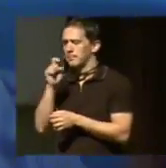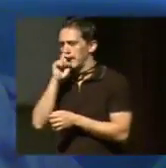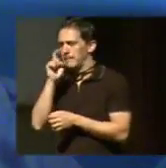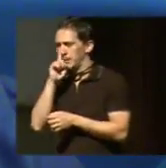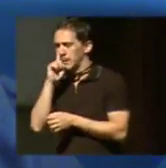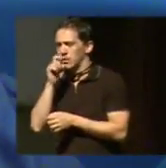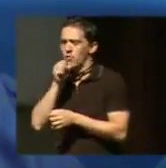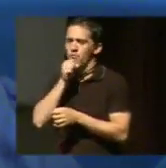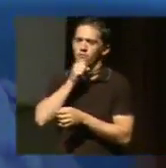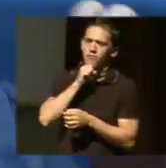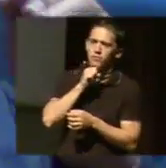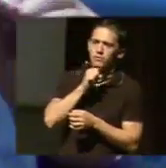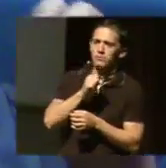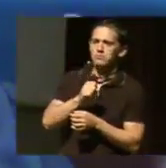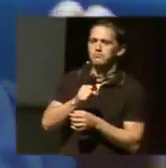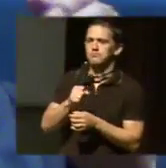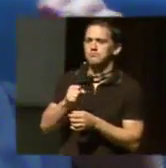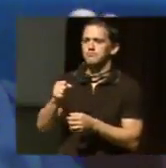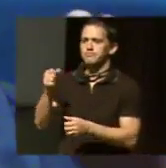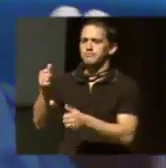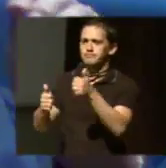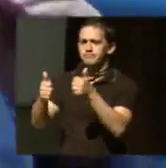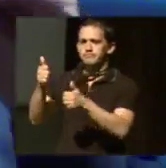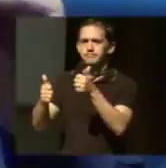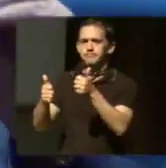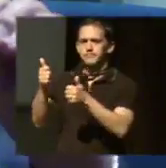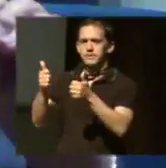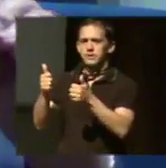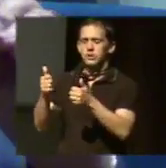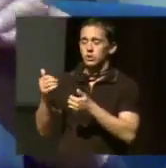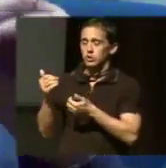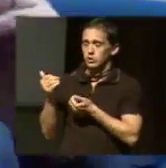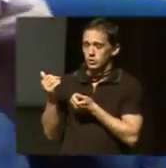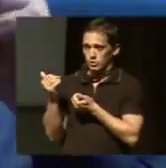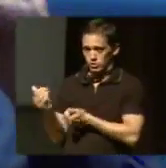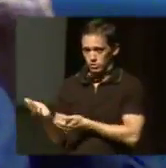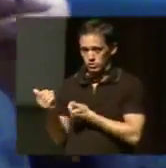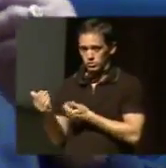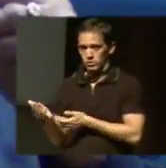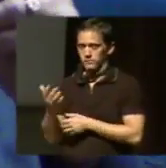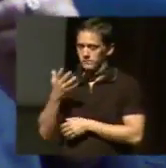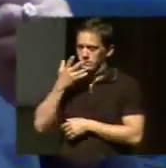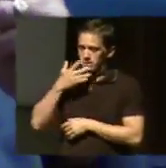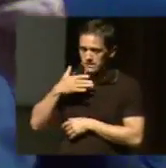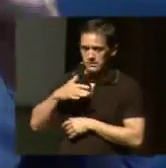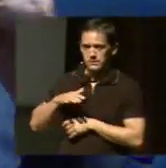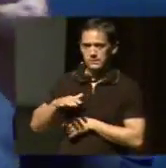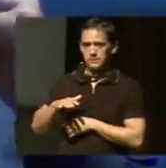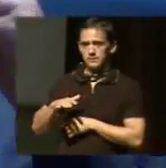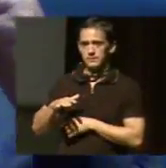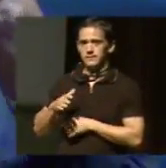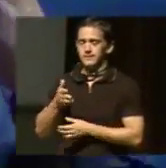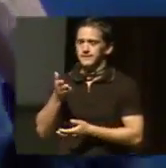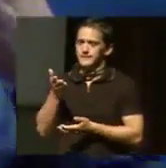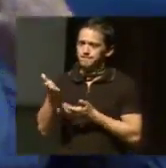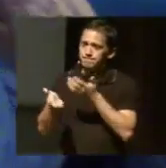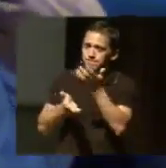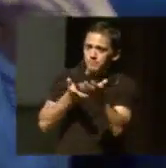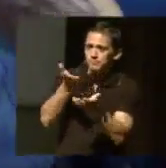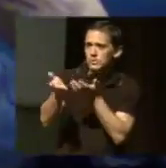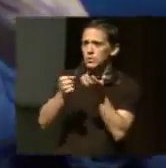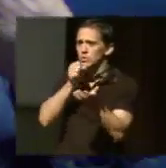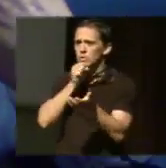aí. Muitas vezes os jovens, as crianças, tratam os